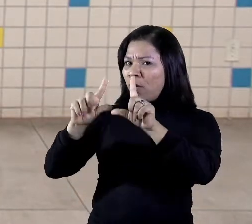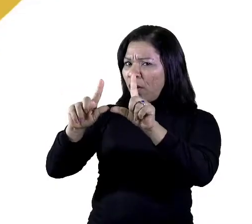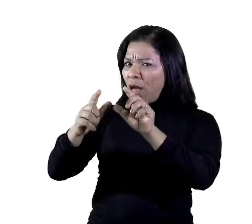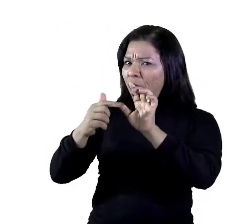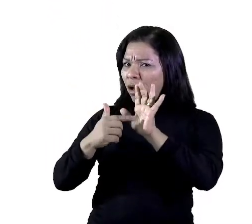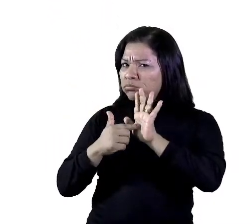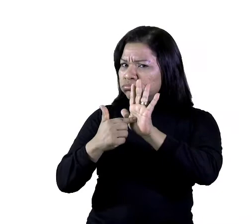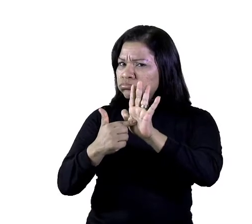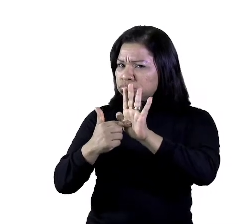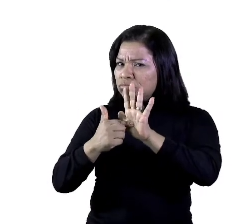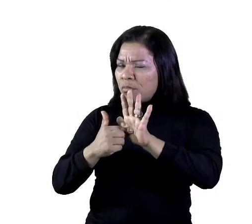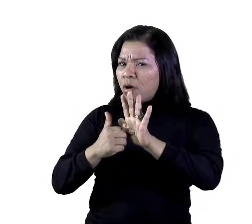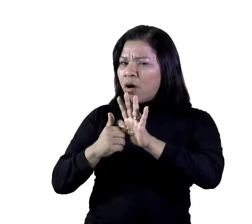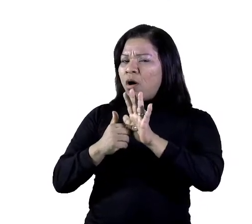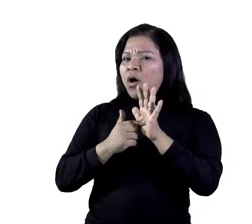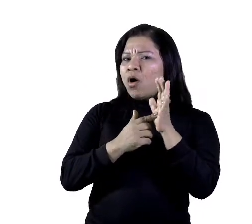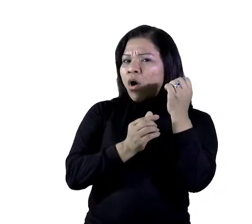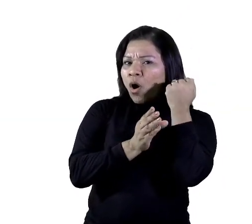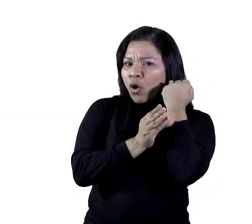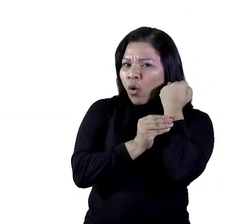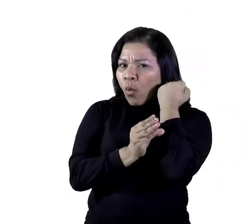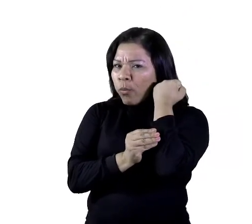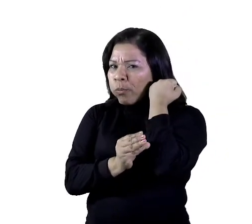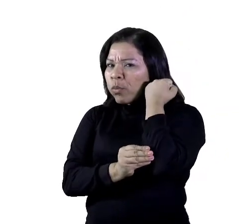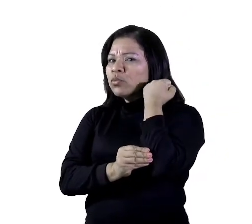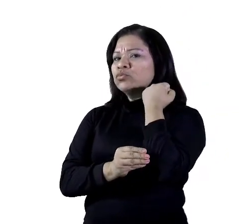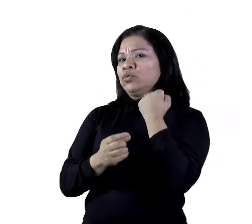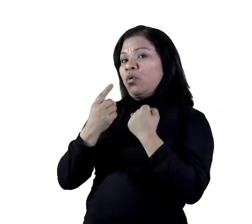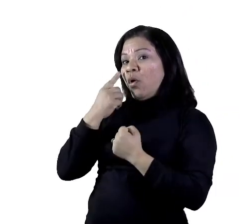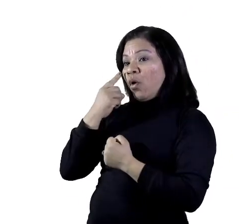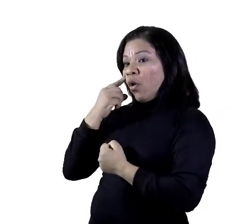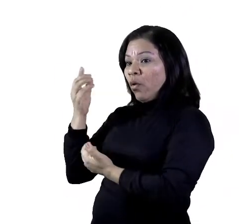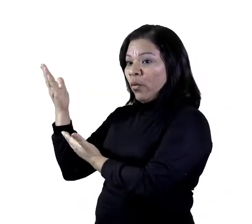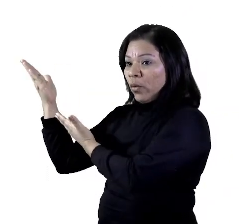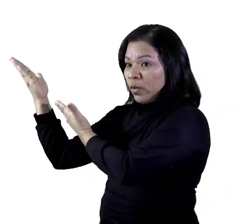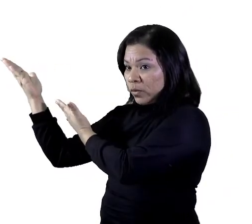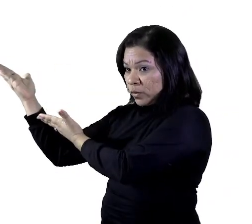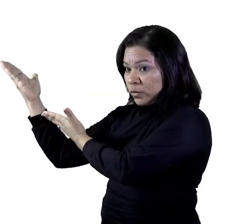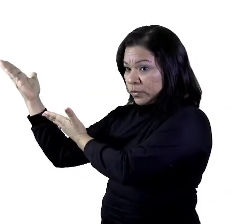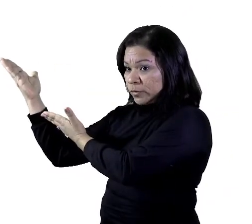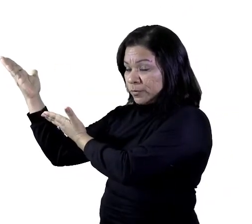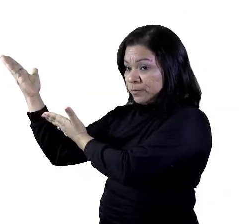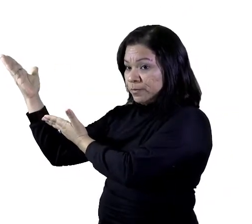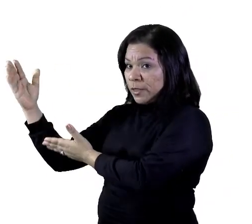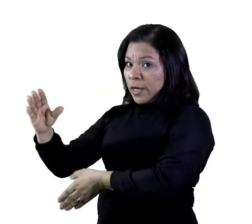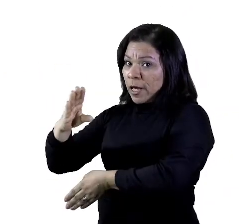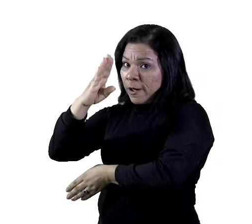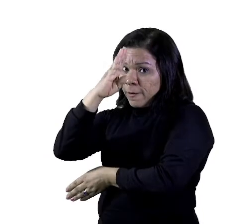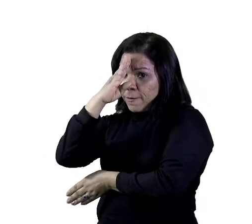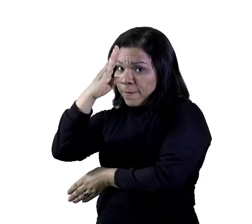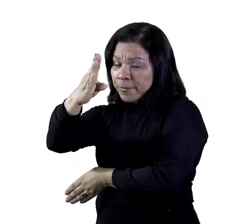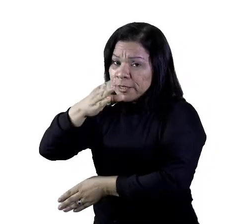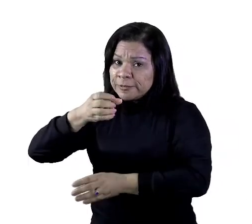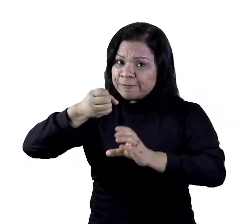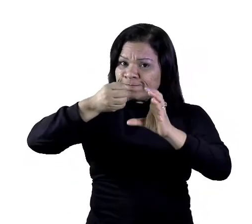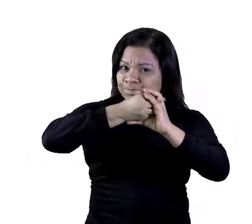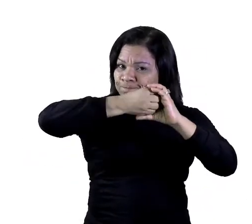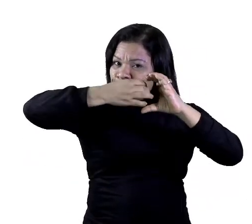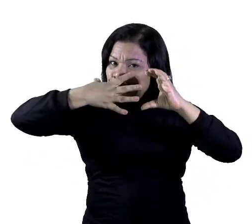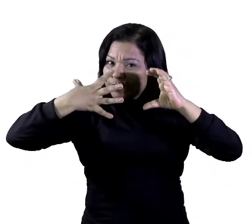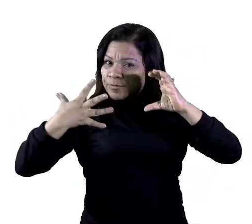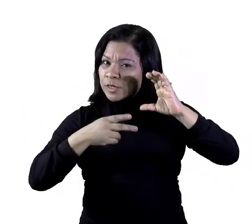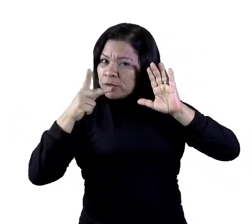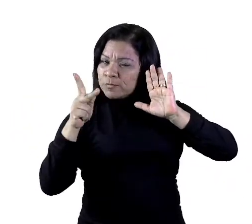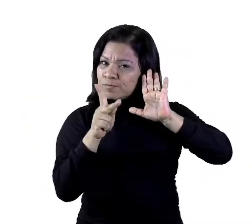está mostrando a parte frontal, não é? Então, a principal característica, a principal propriedade dos